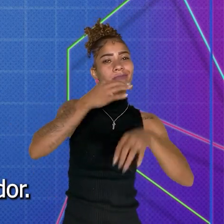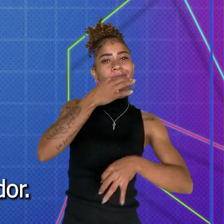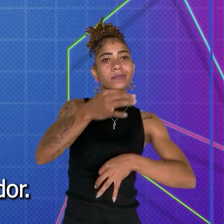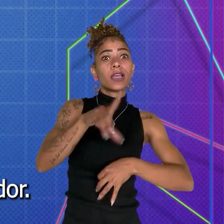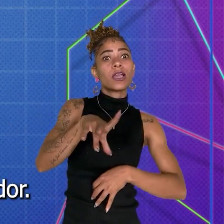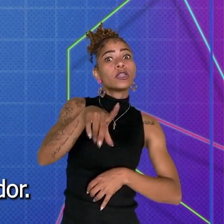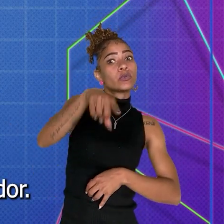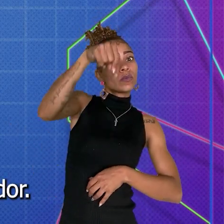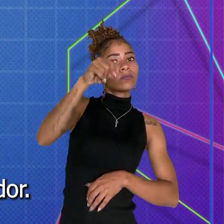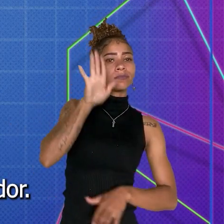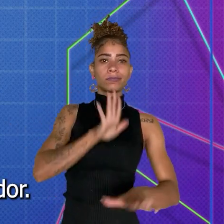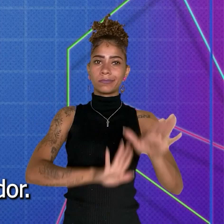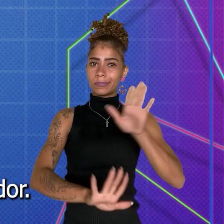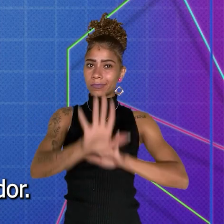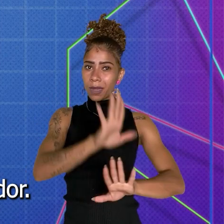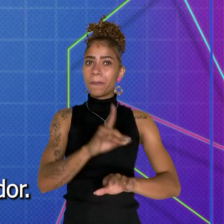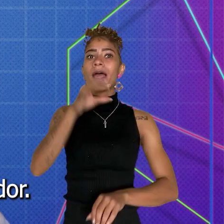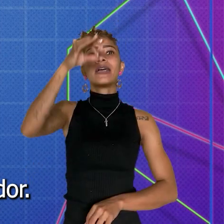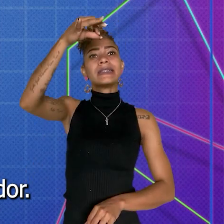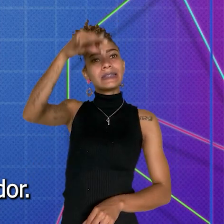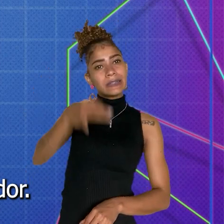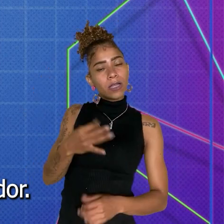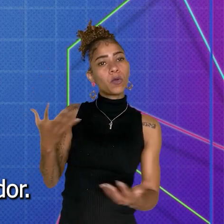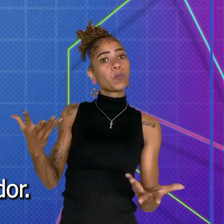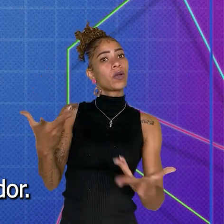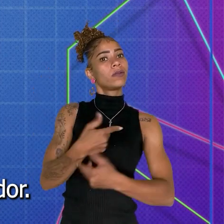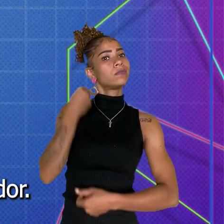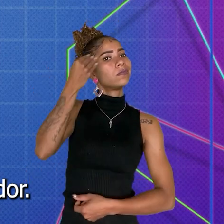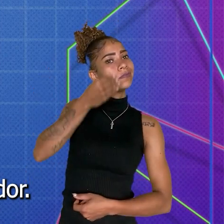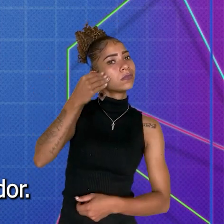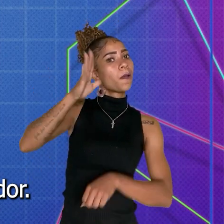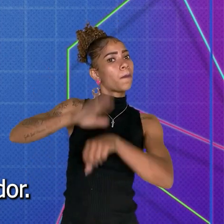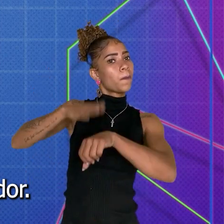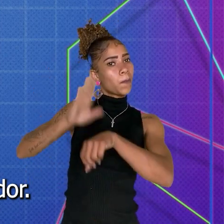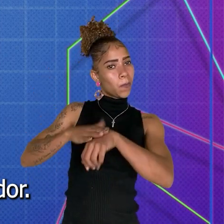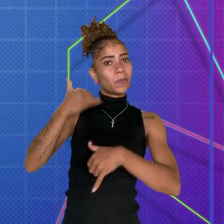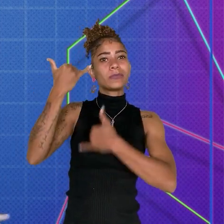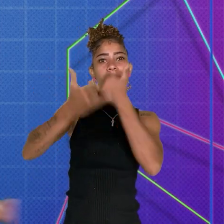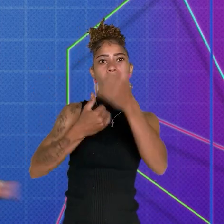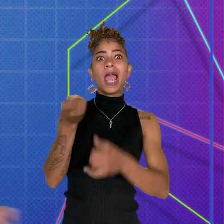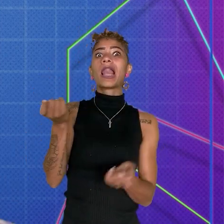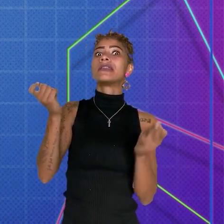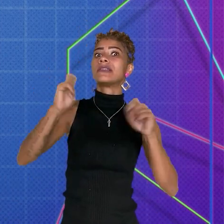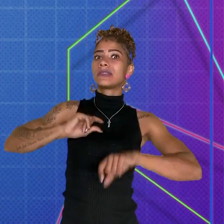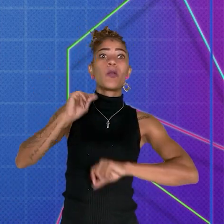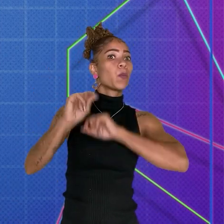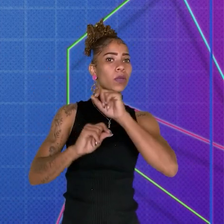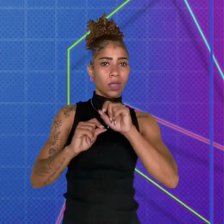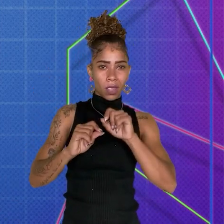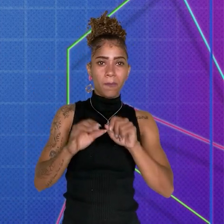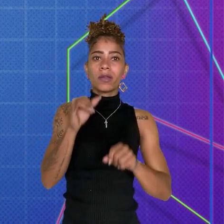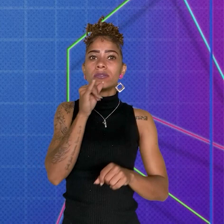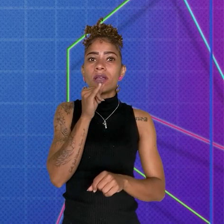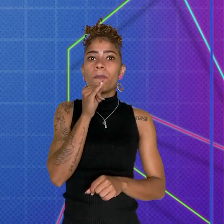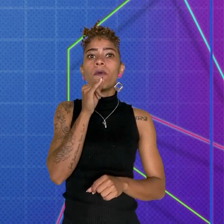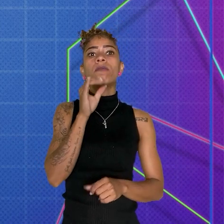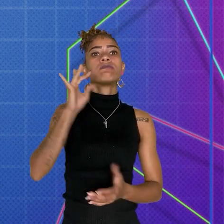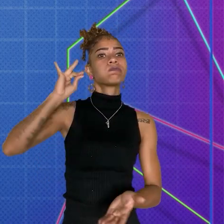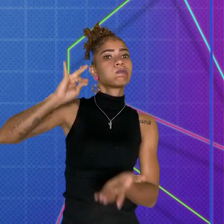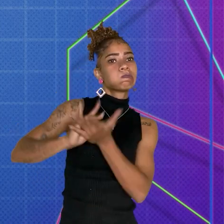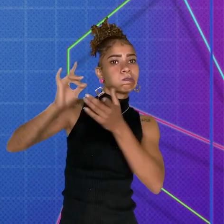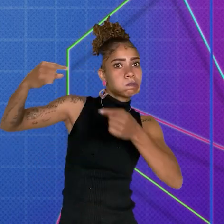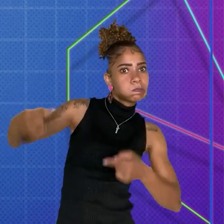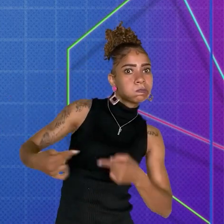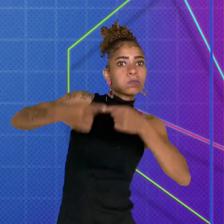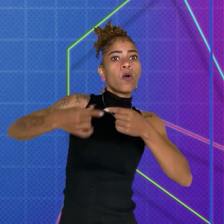objetos devem ser escolhidos com cuidado para garantir a qualidade da experiência do jogador. É necessário considerar fatores como realismo,